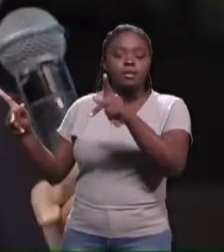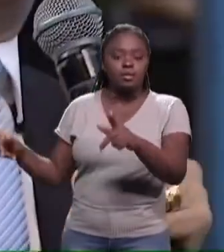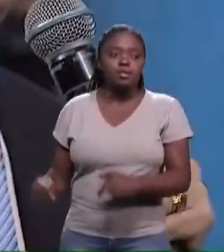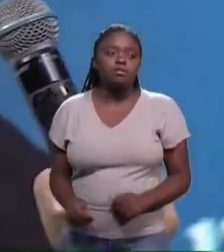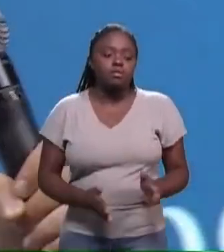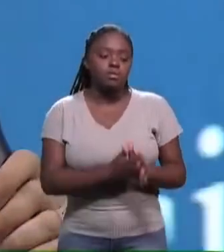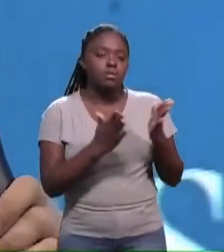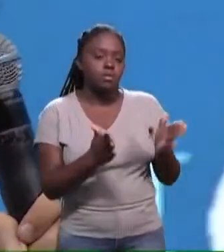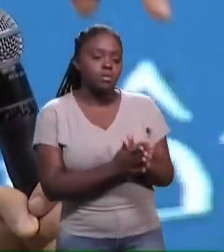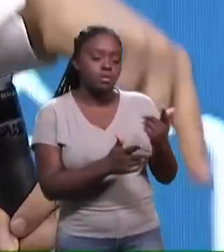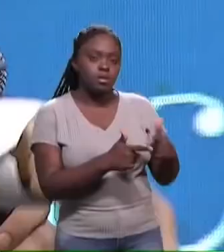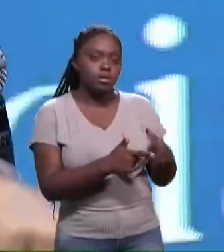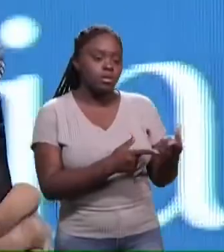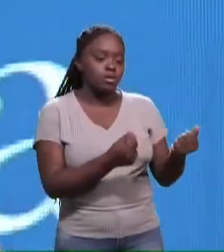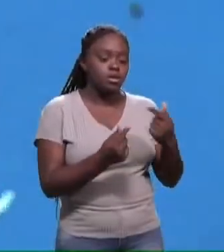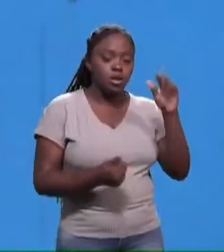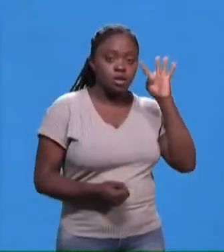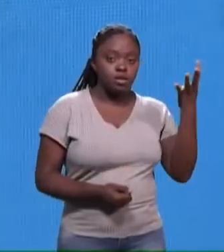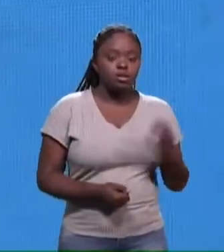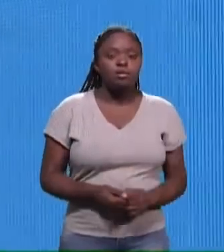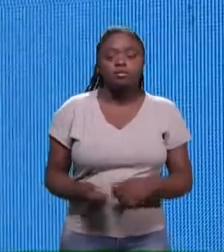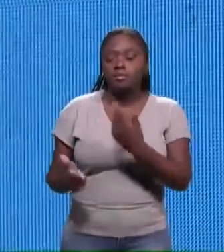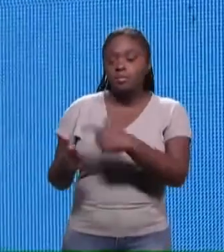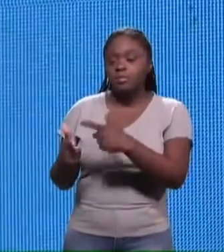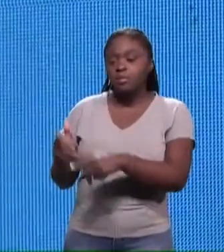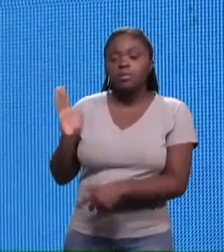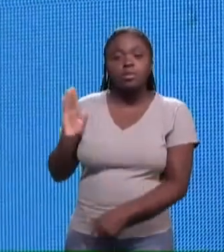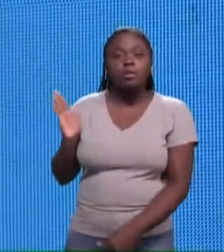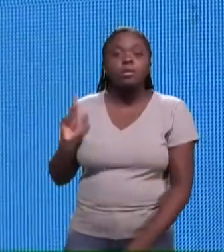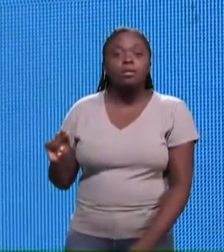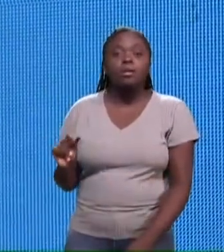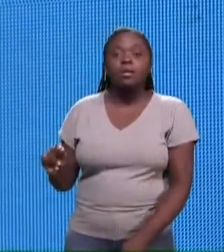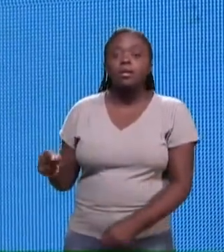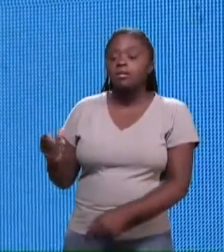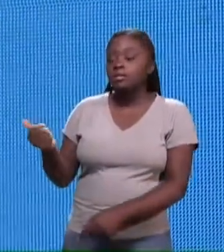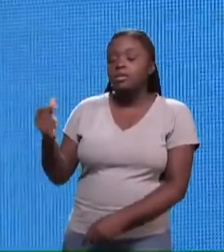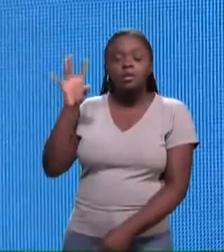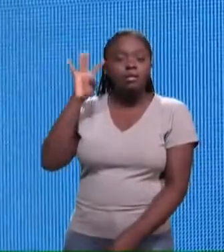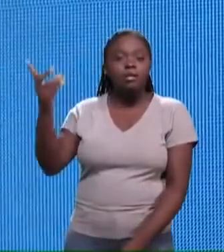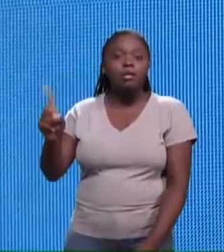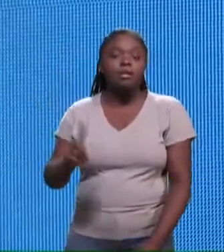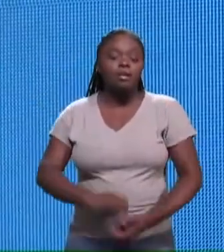problema do pobre é problema que dinheiro resolve. O problema de rico é problema que dinheiro não resolve.